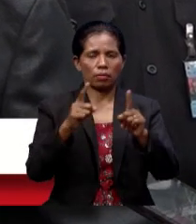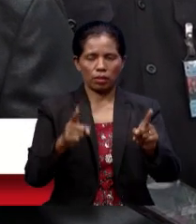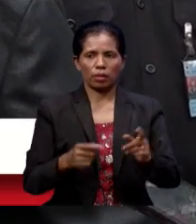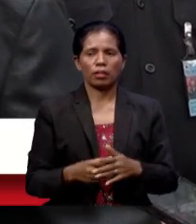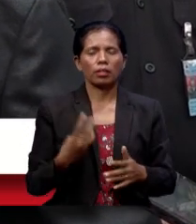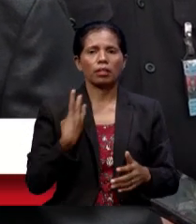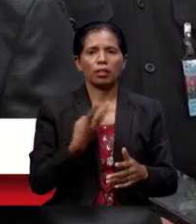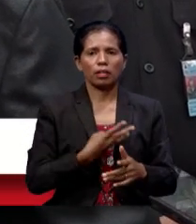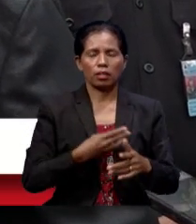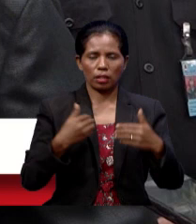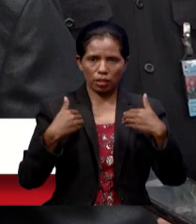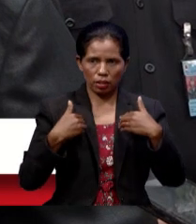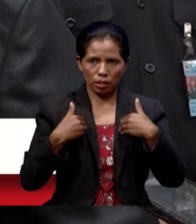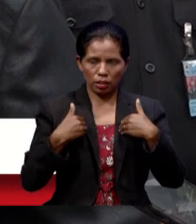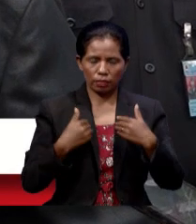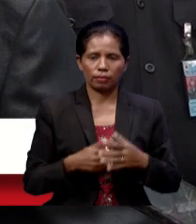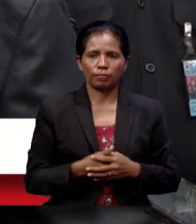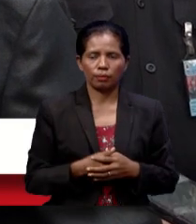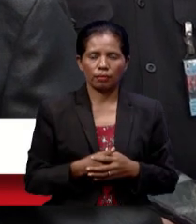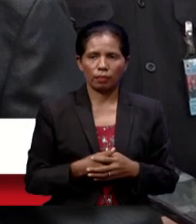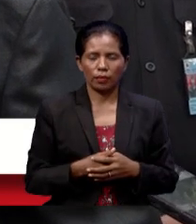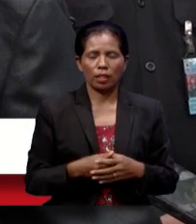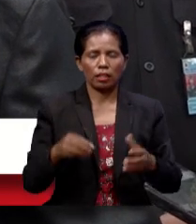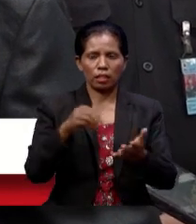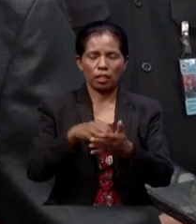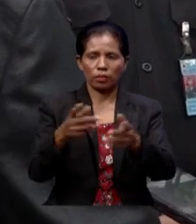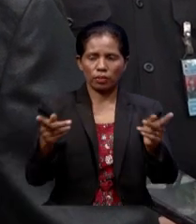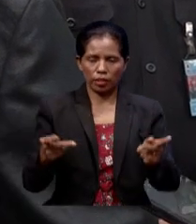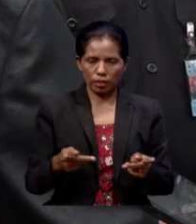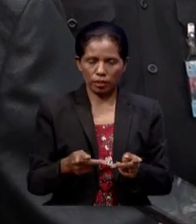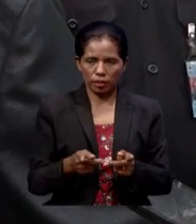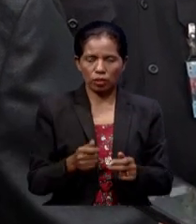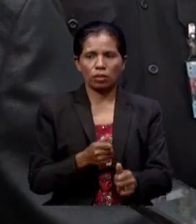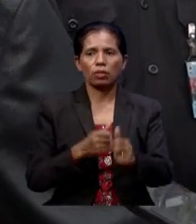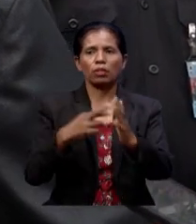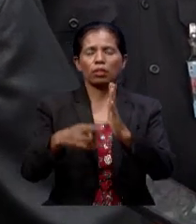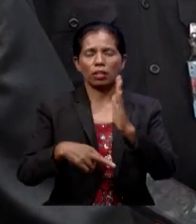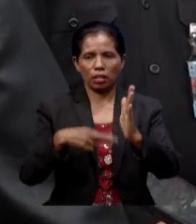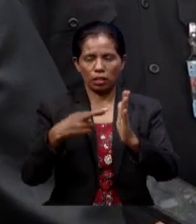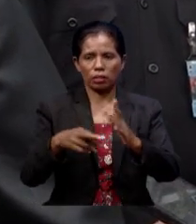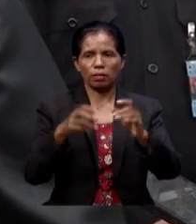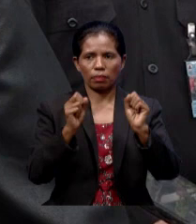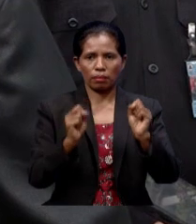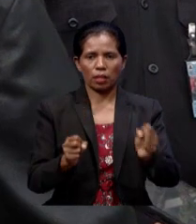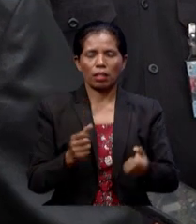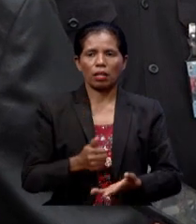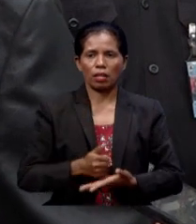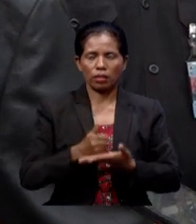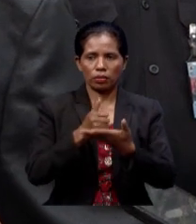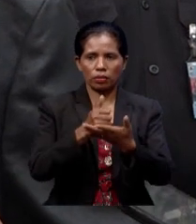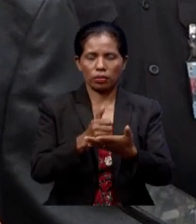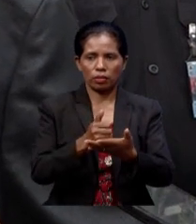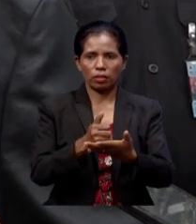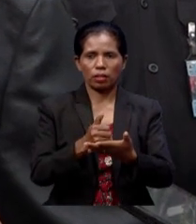minimuli ita iha kriya kondisyons ni memka priensa requisito su minimo para bele facilita ita